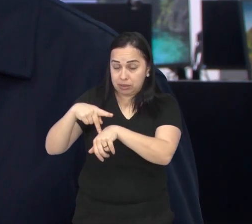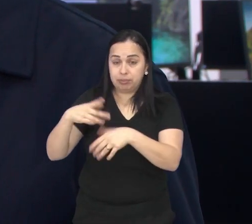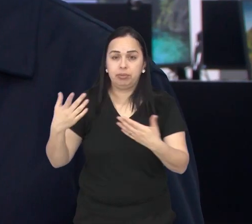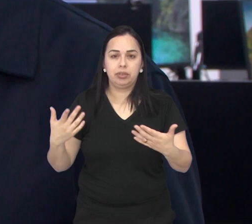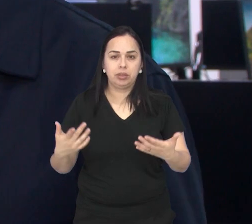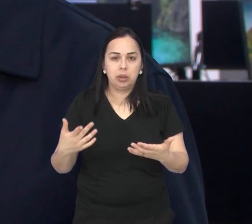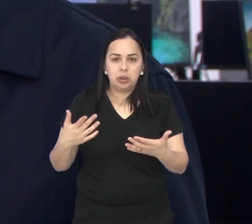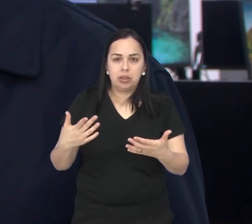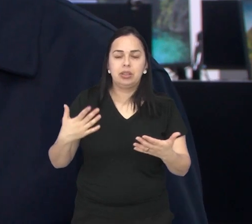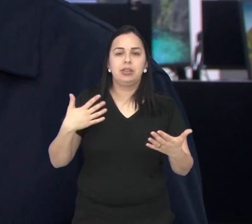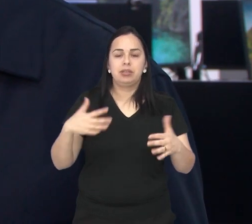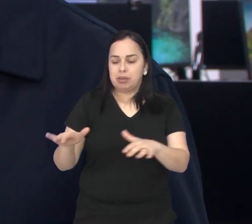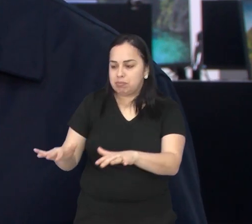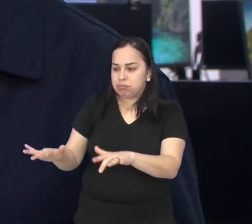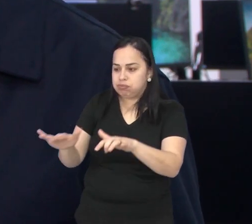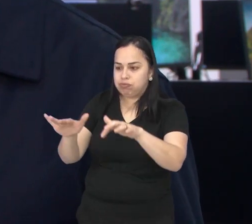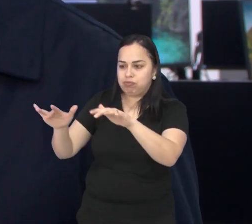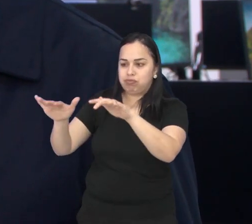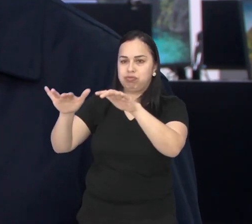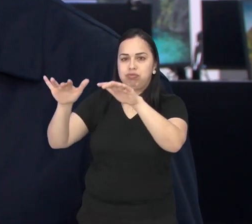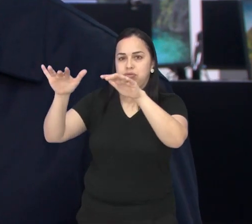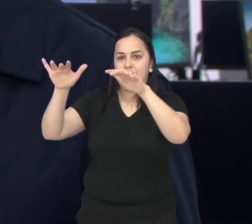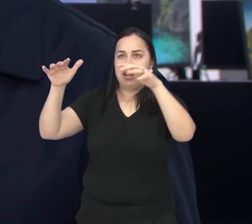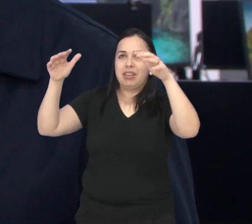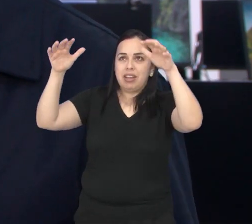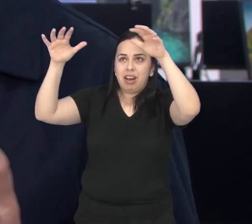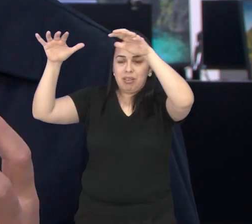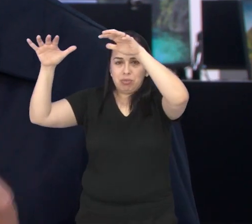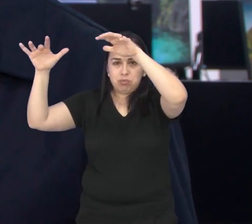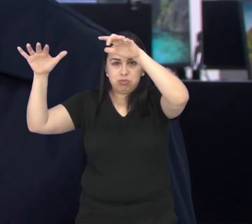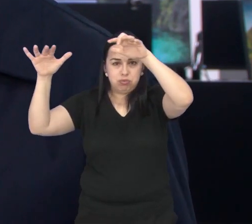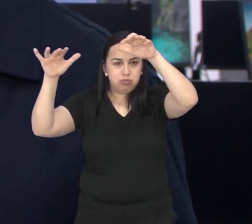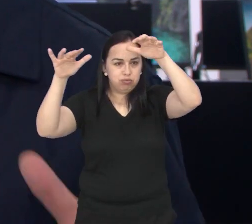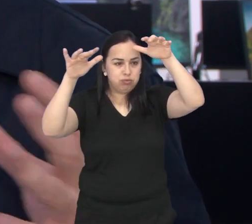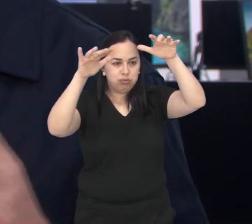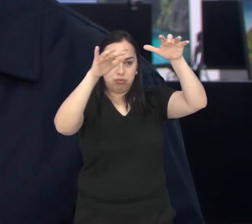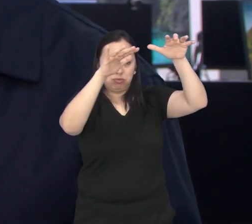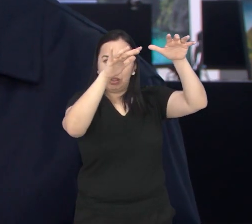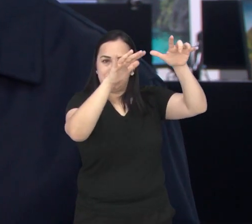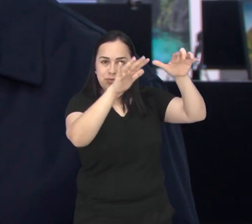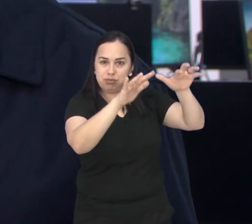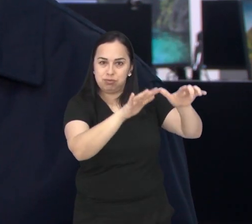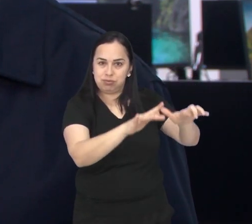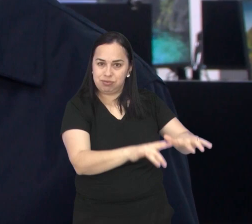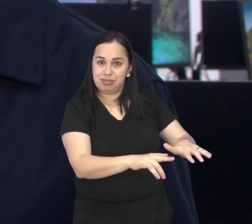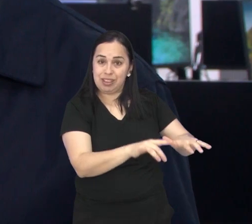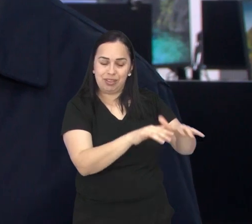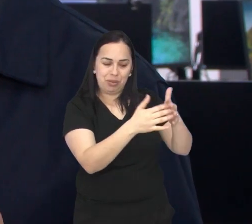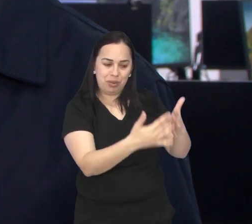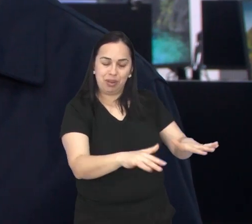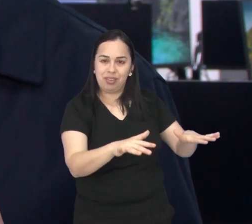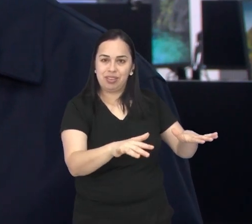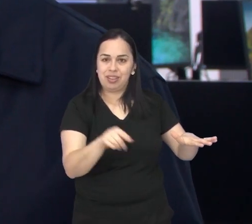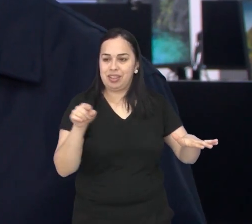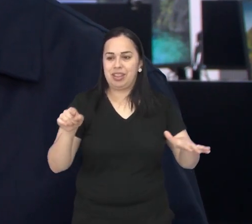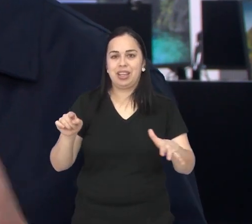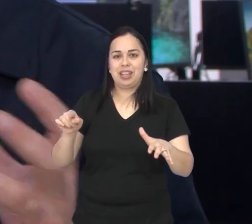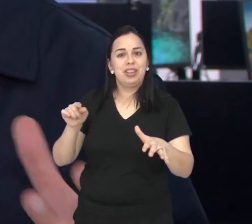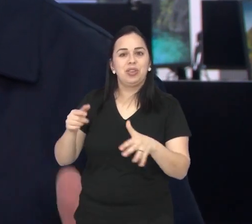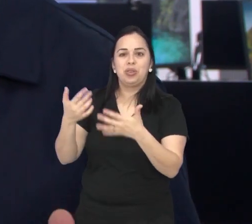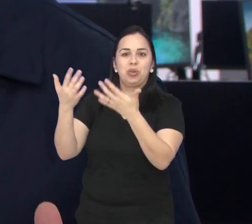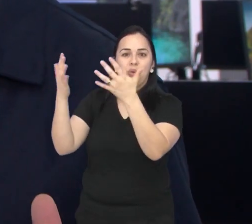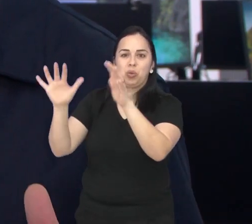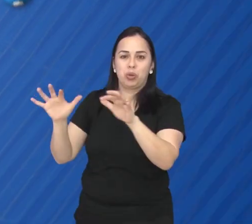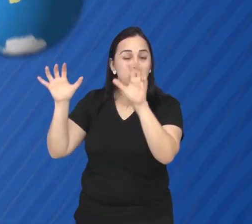aumentando a temperatura, aumenta a evaporação, as chuvas se deslocam para o meio do Oceano Pacífico e, em compensação, não chove